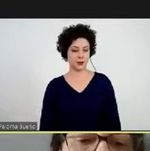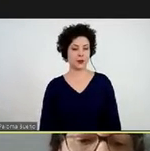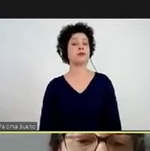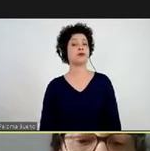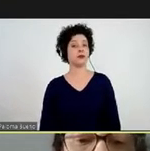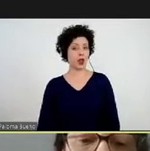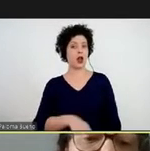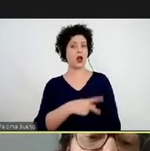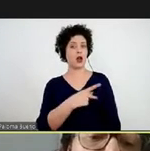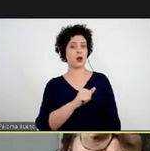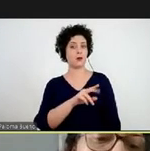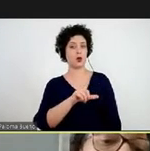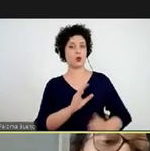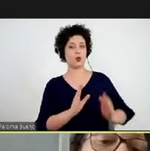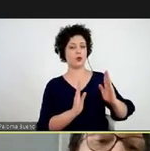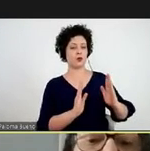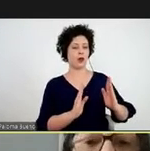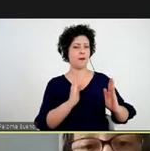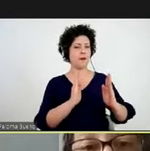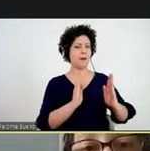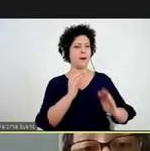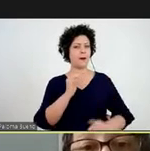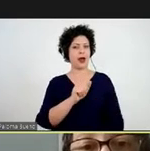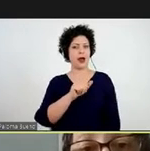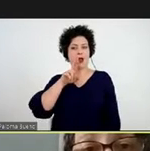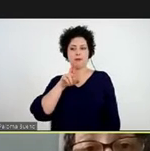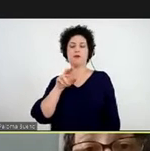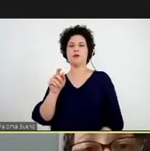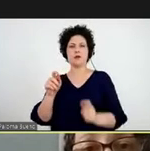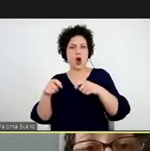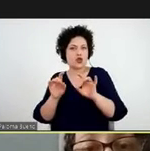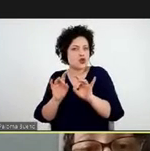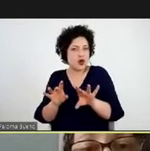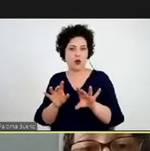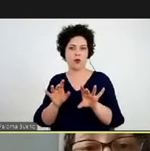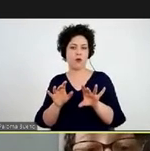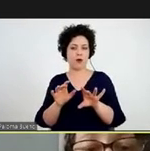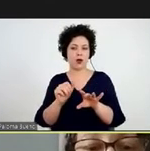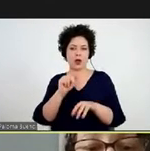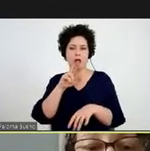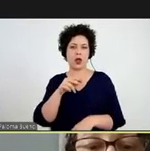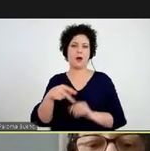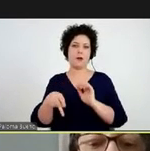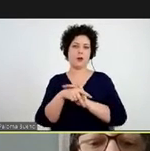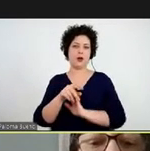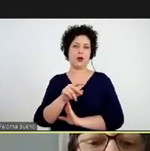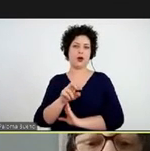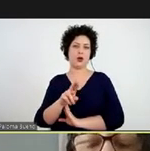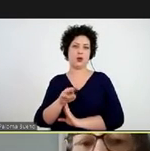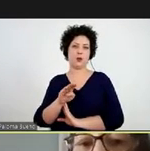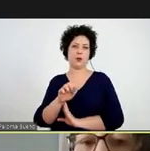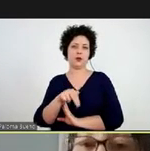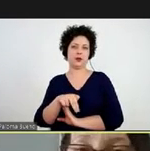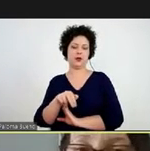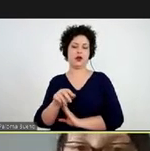obra de Paulo Bruschi, então, se a gente pensa assim, o ar então, de Rubens Gershman só estaria disponível